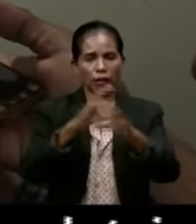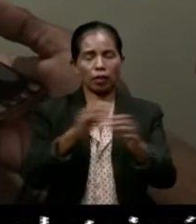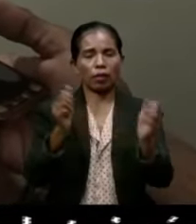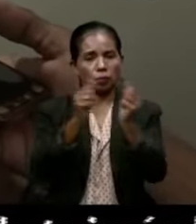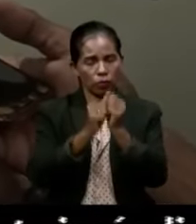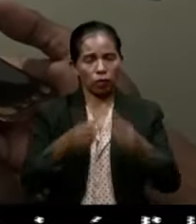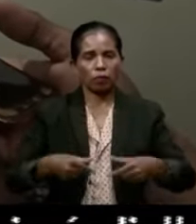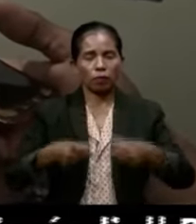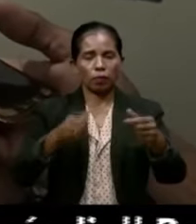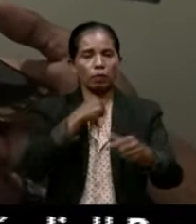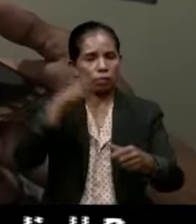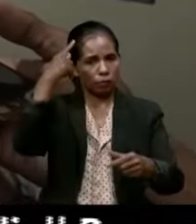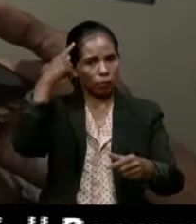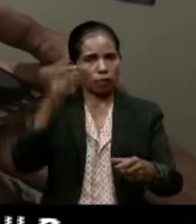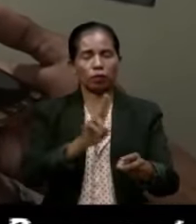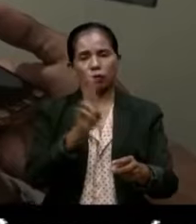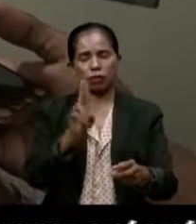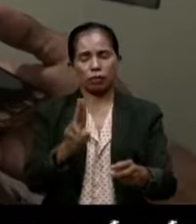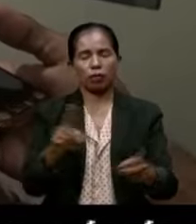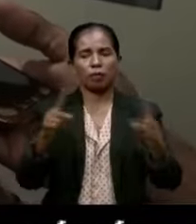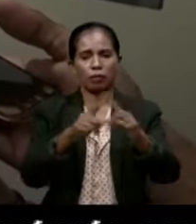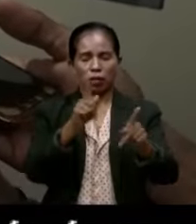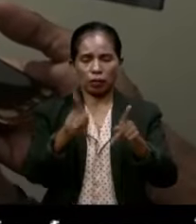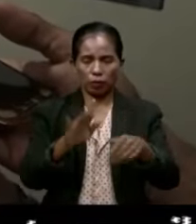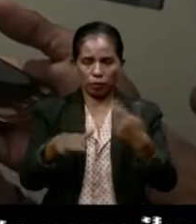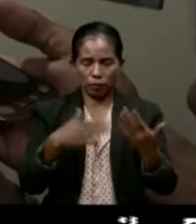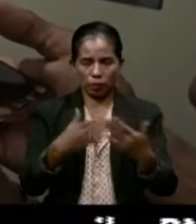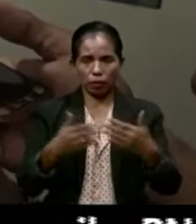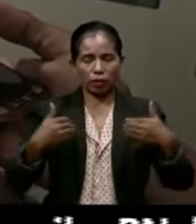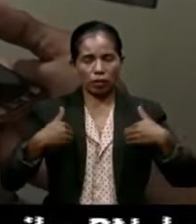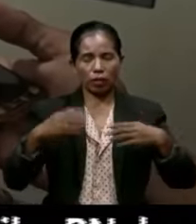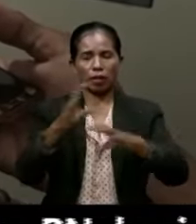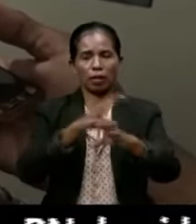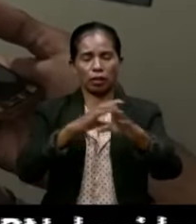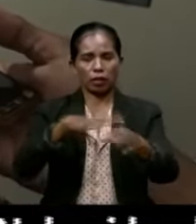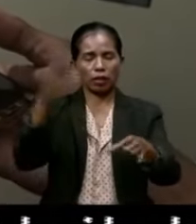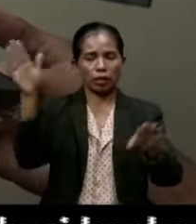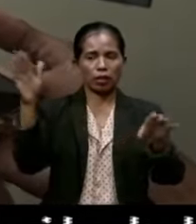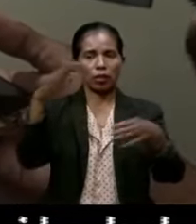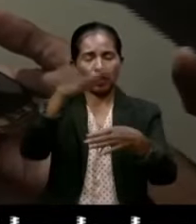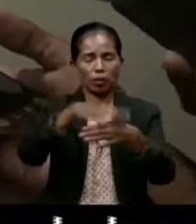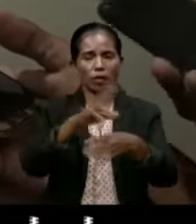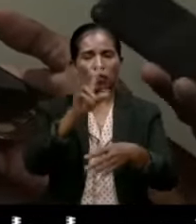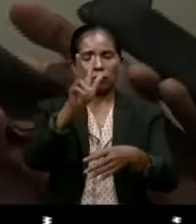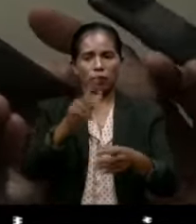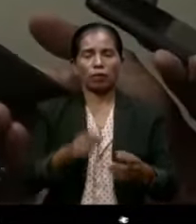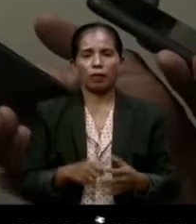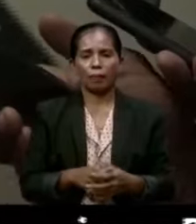papa móvel ne para que for bem sem passar a nisira e a careta taca ne rua tu saiba tá tolo e